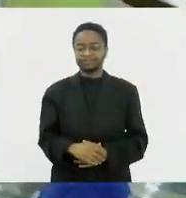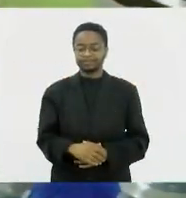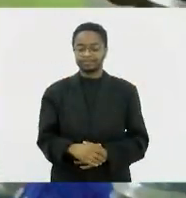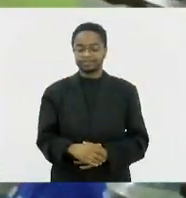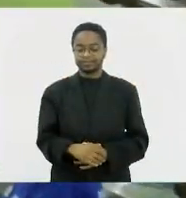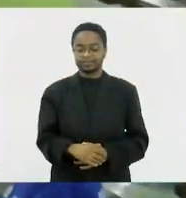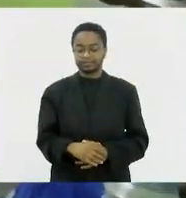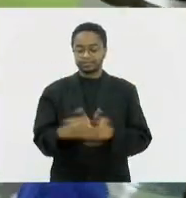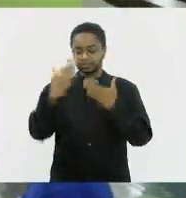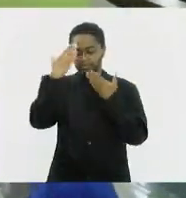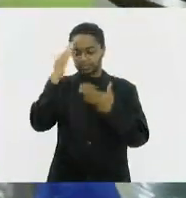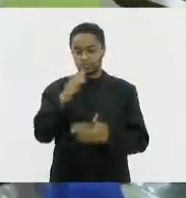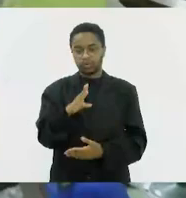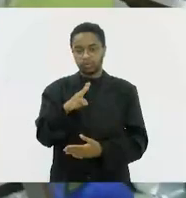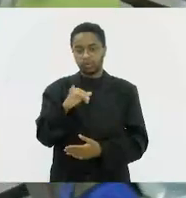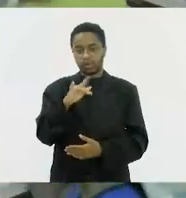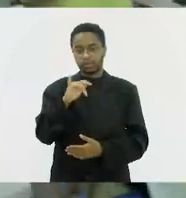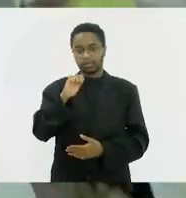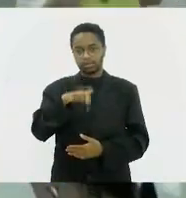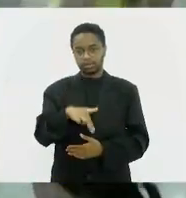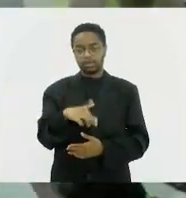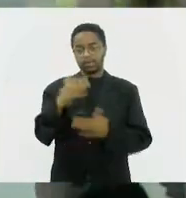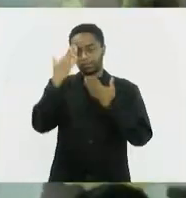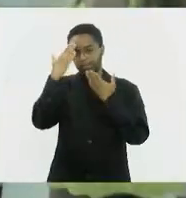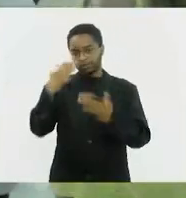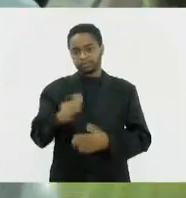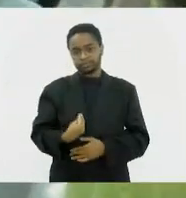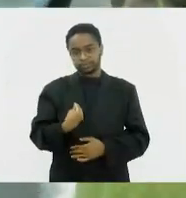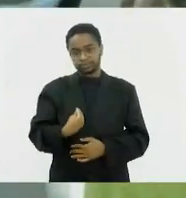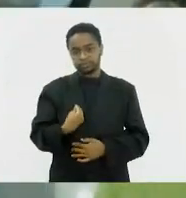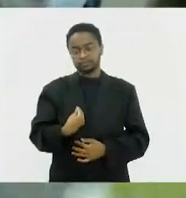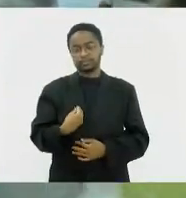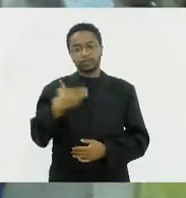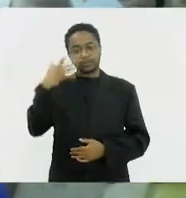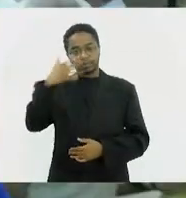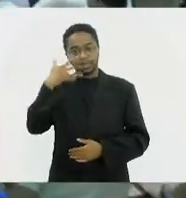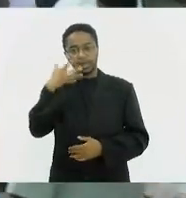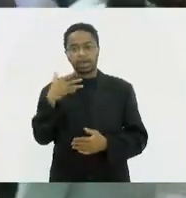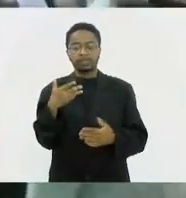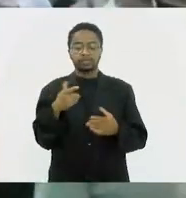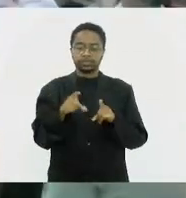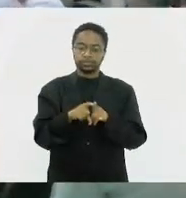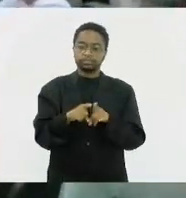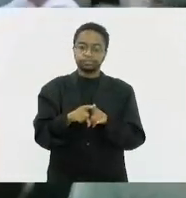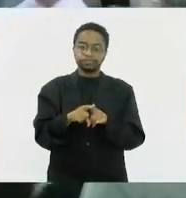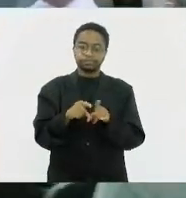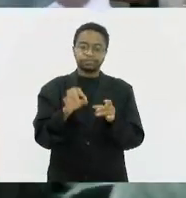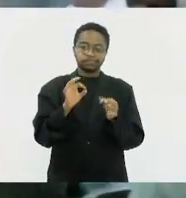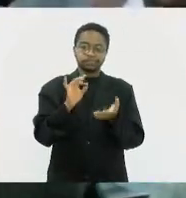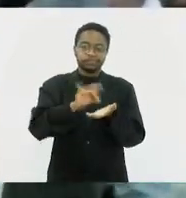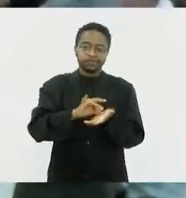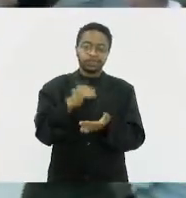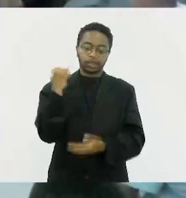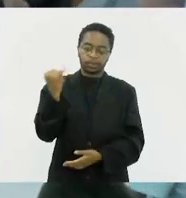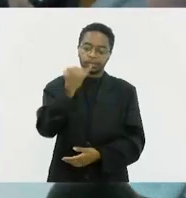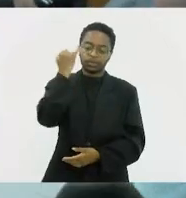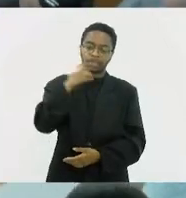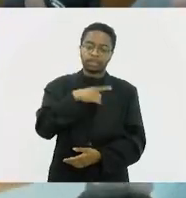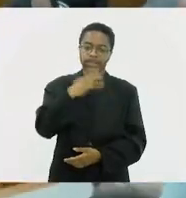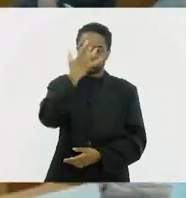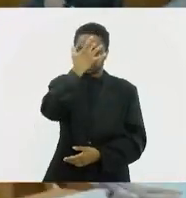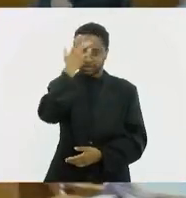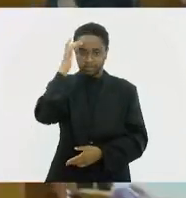Obrigado, William Aquino, obrigado pela sua presença, pelas suas palavras. Realmente é importante ter a saúde